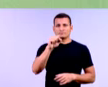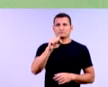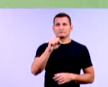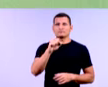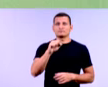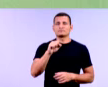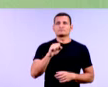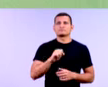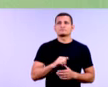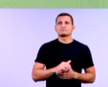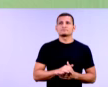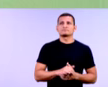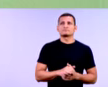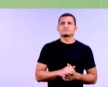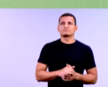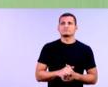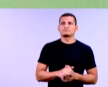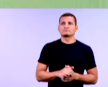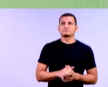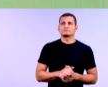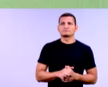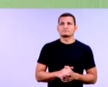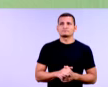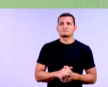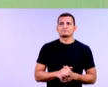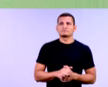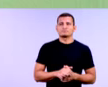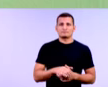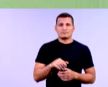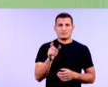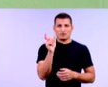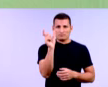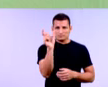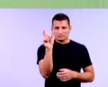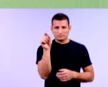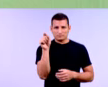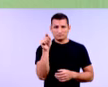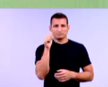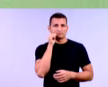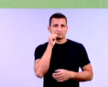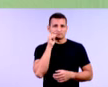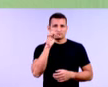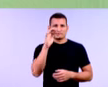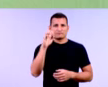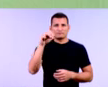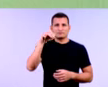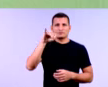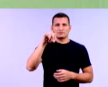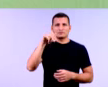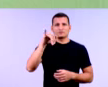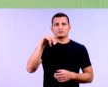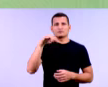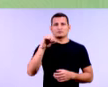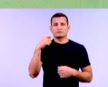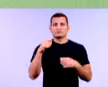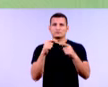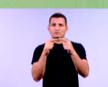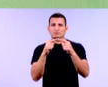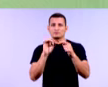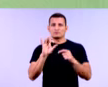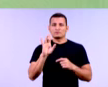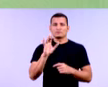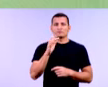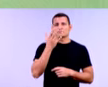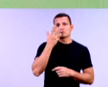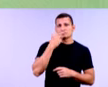se para esse aqui ser feminino, eu tinha que concordar só com criança distraída. Isso. Então,